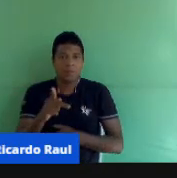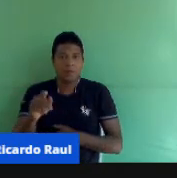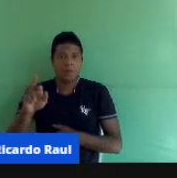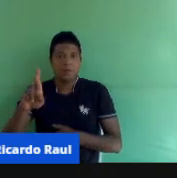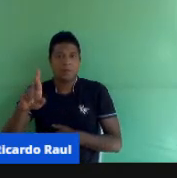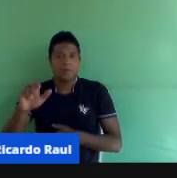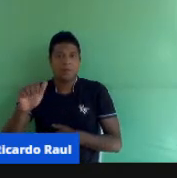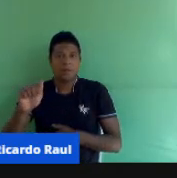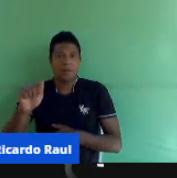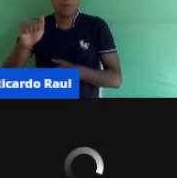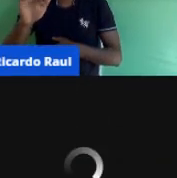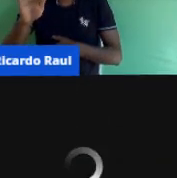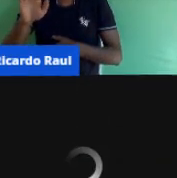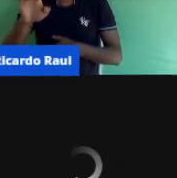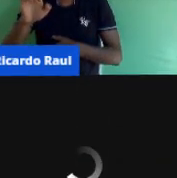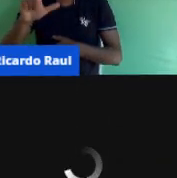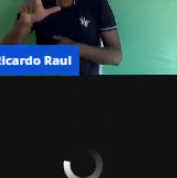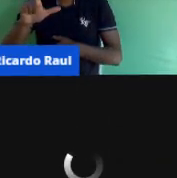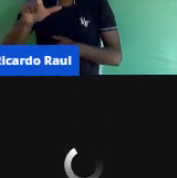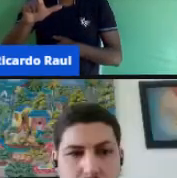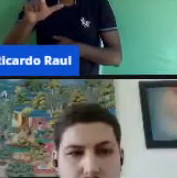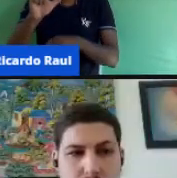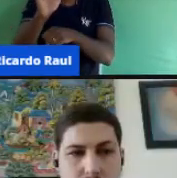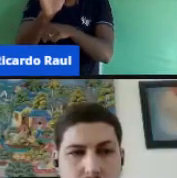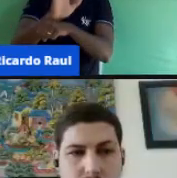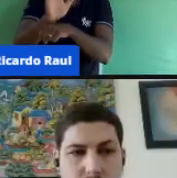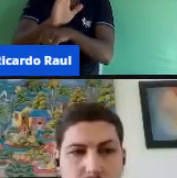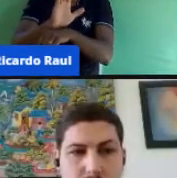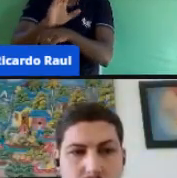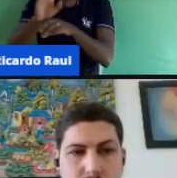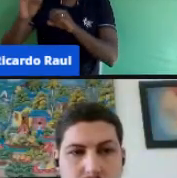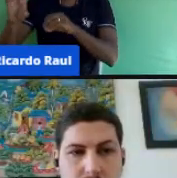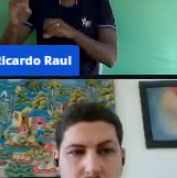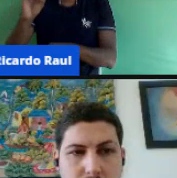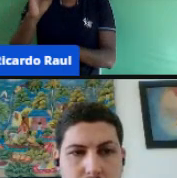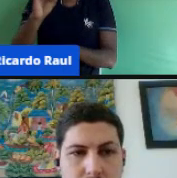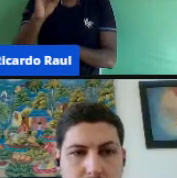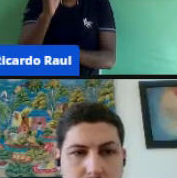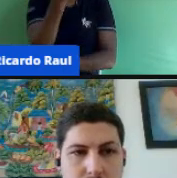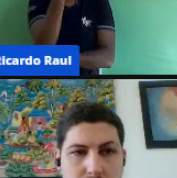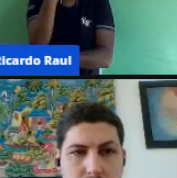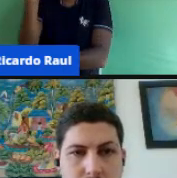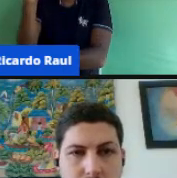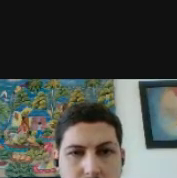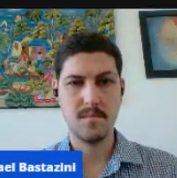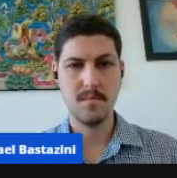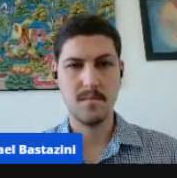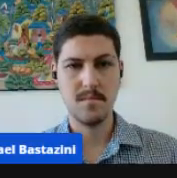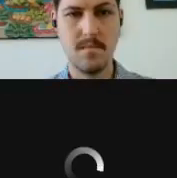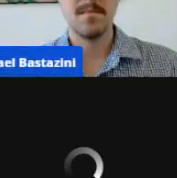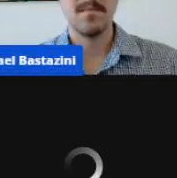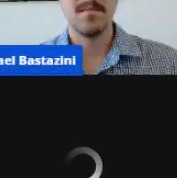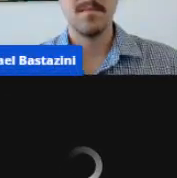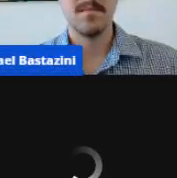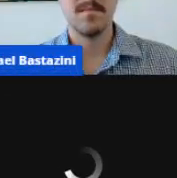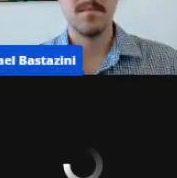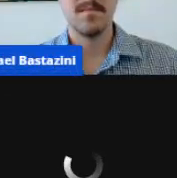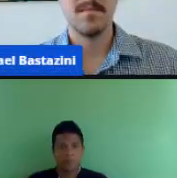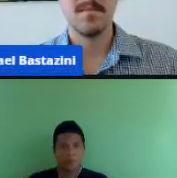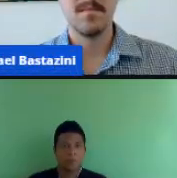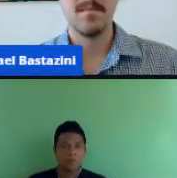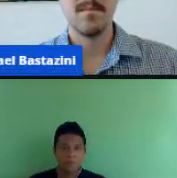que vai trazer a ideia do cinema e da educação ambiental enquanto recurso. Obrigado e fiquem bem. Muita saúde a todos.